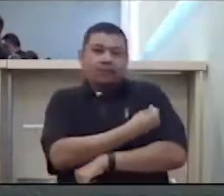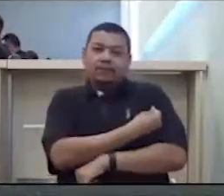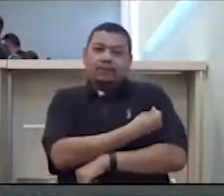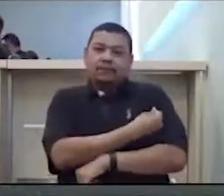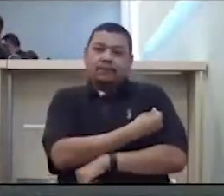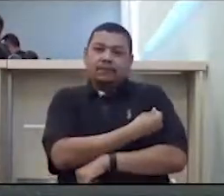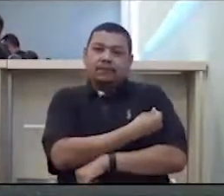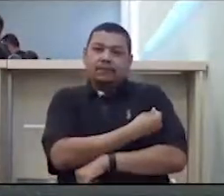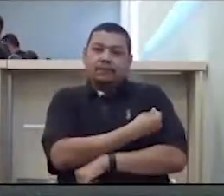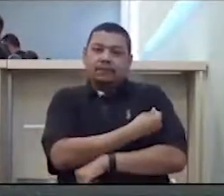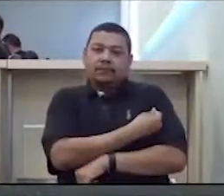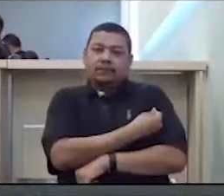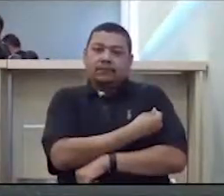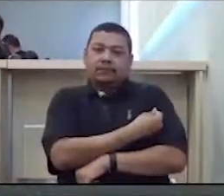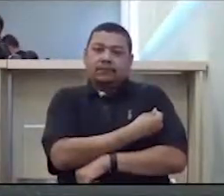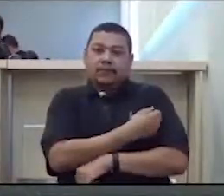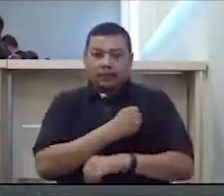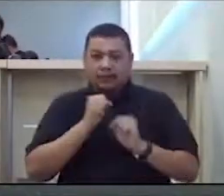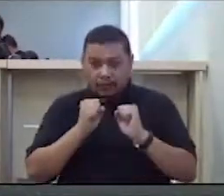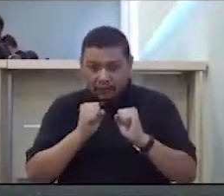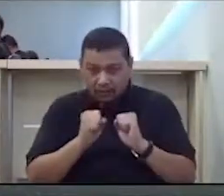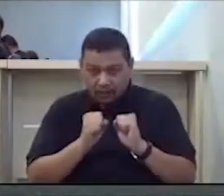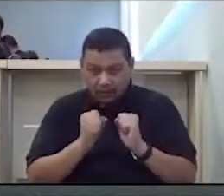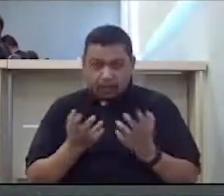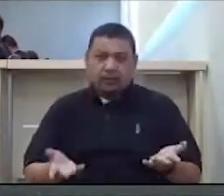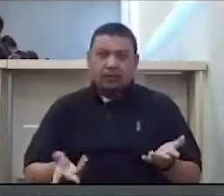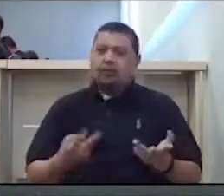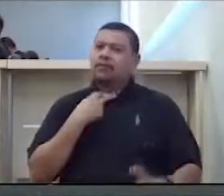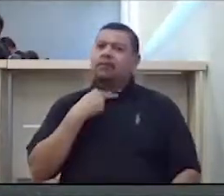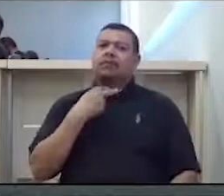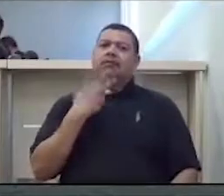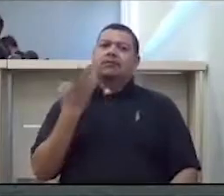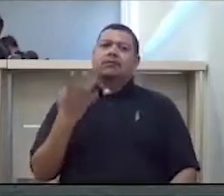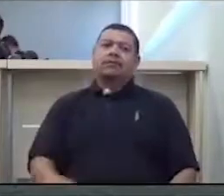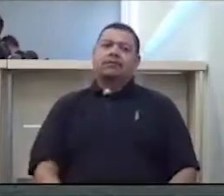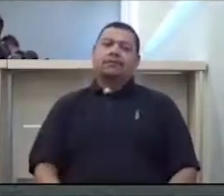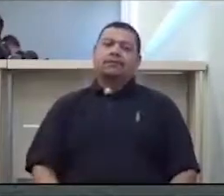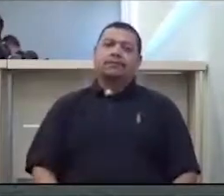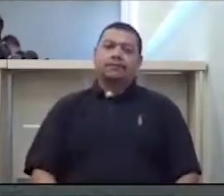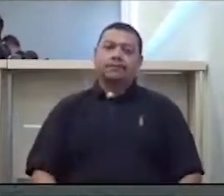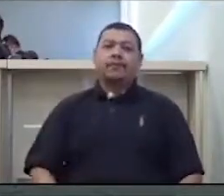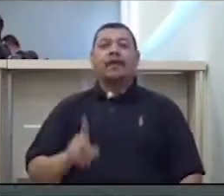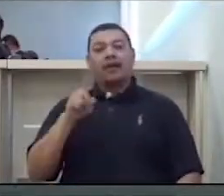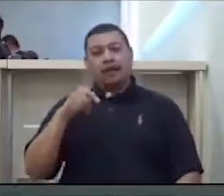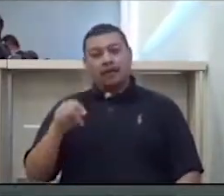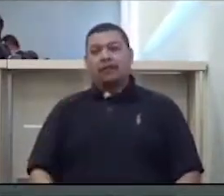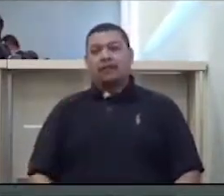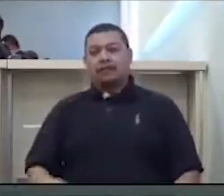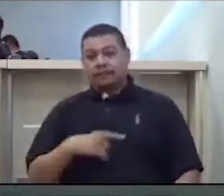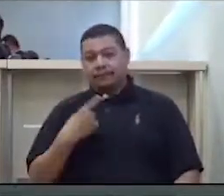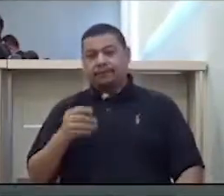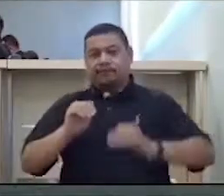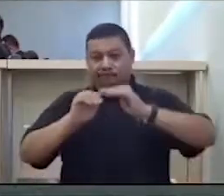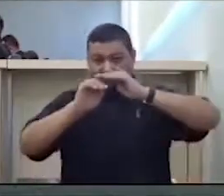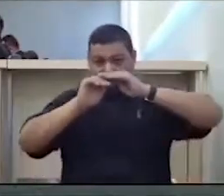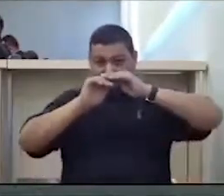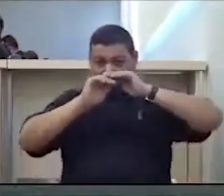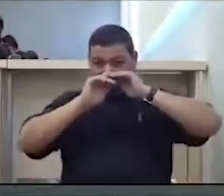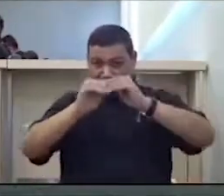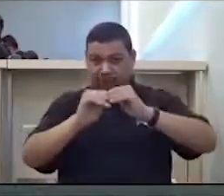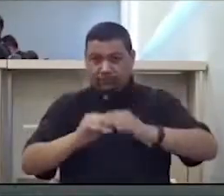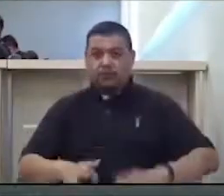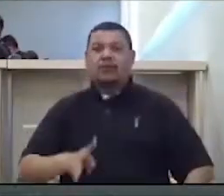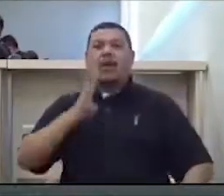Tem condições um negócio desse? Não tem condições, gente. Fica aí o nosso repúdio devido a